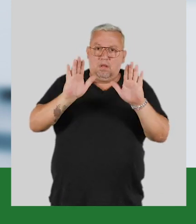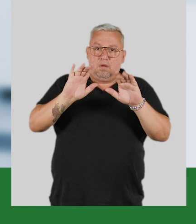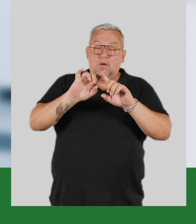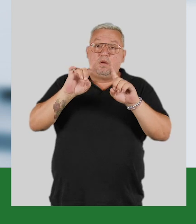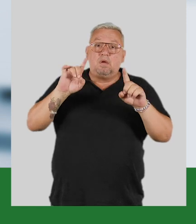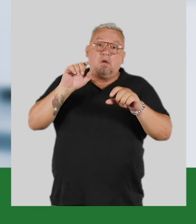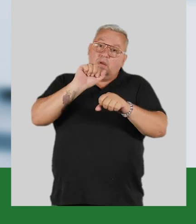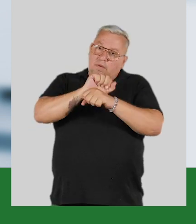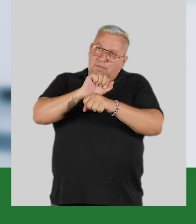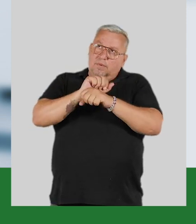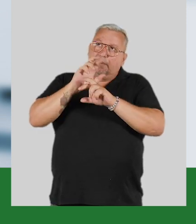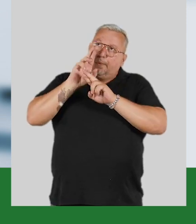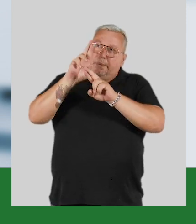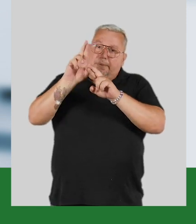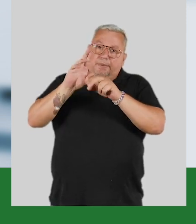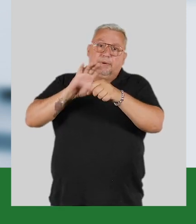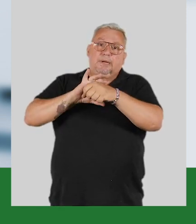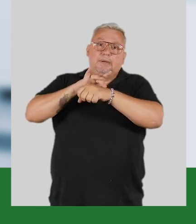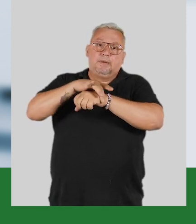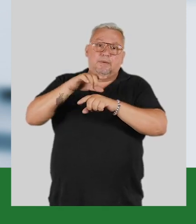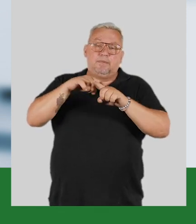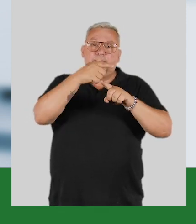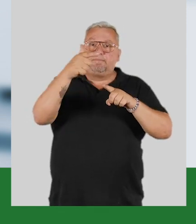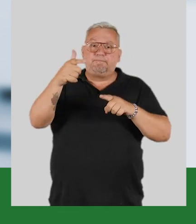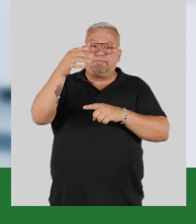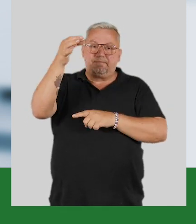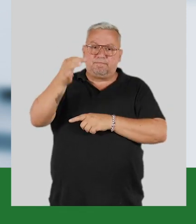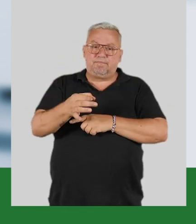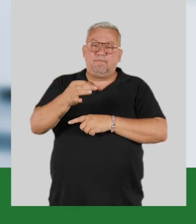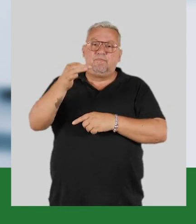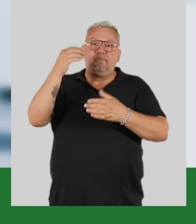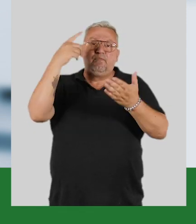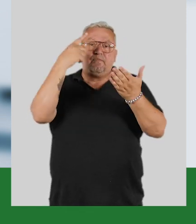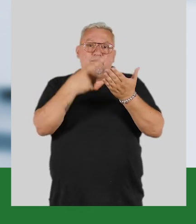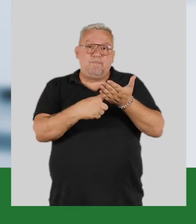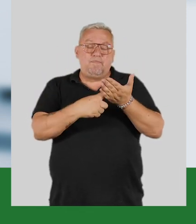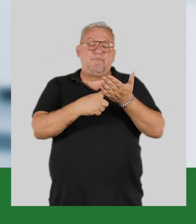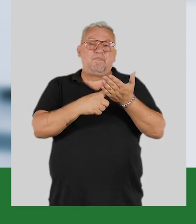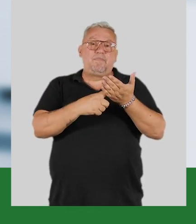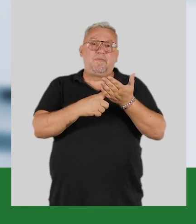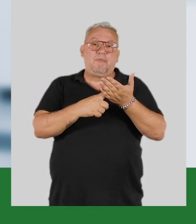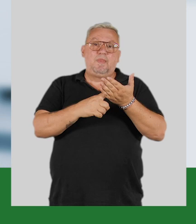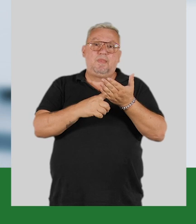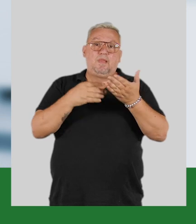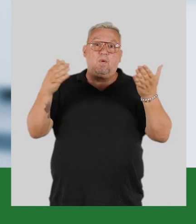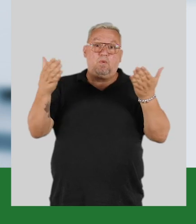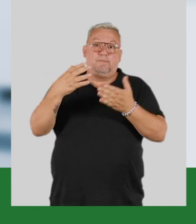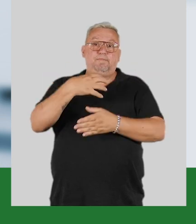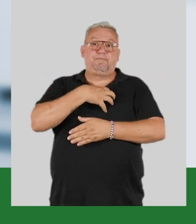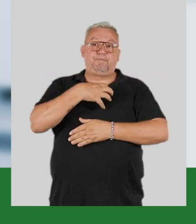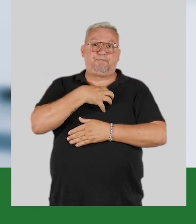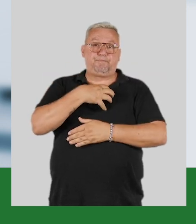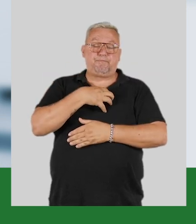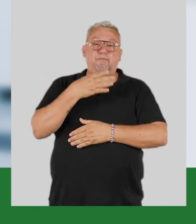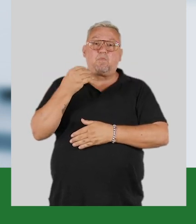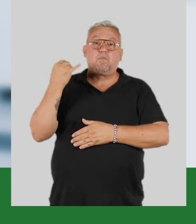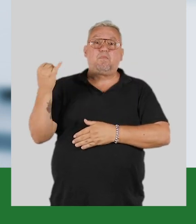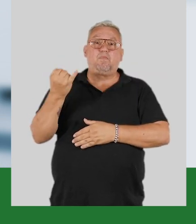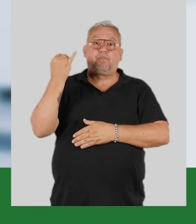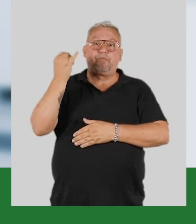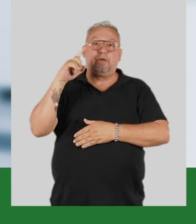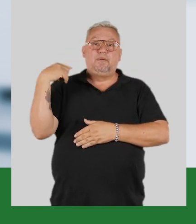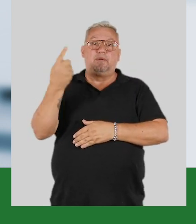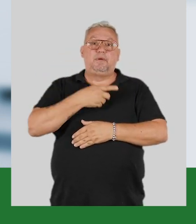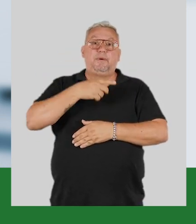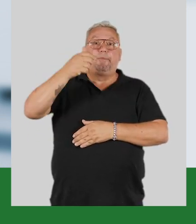que seja segura, mas não há uma certeza, uma comprovação em estudos clínicos. Então, nessa situação, é muito importante a